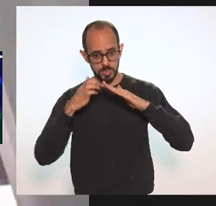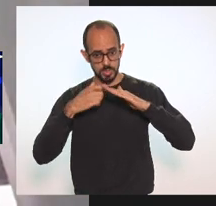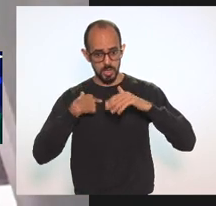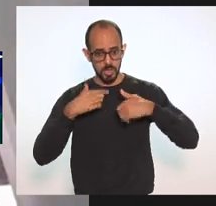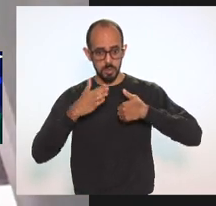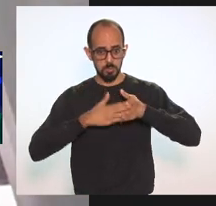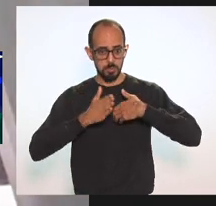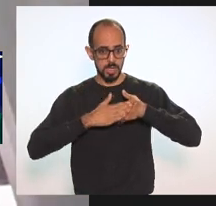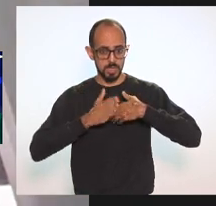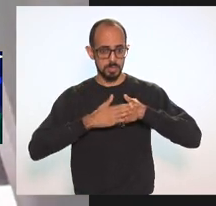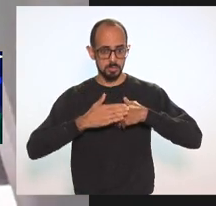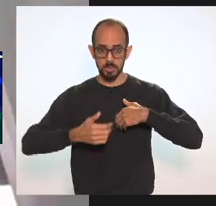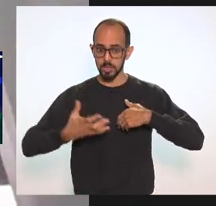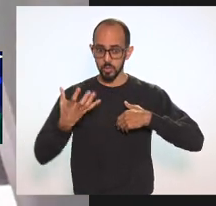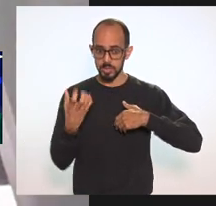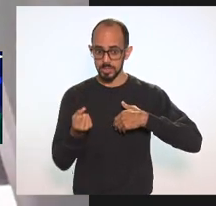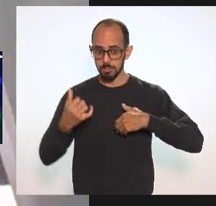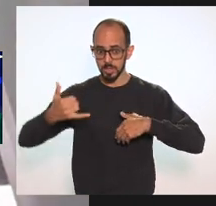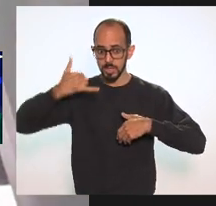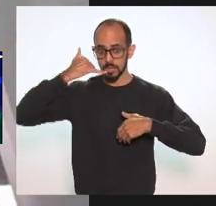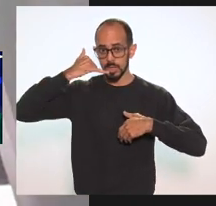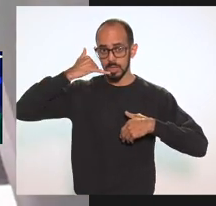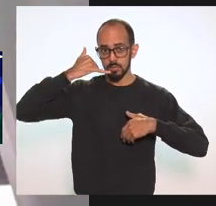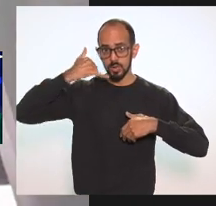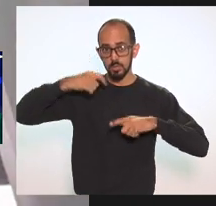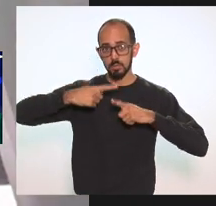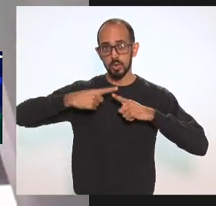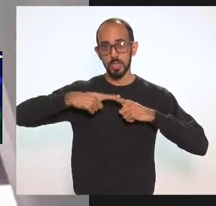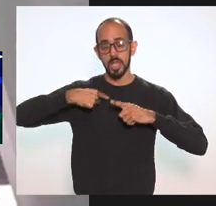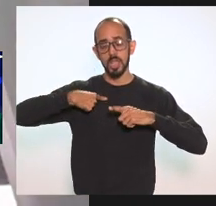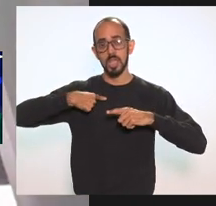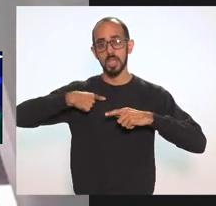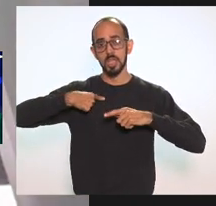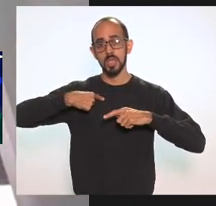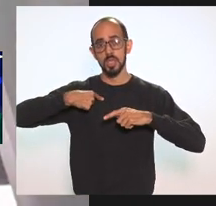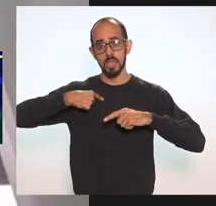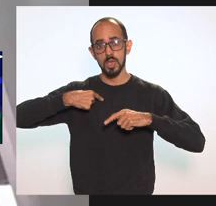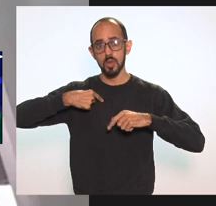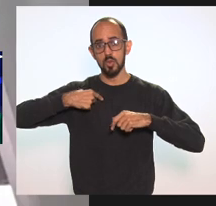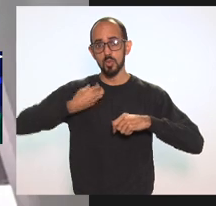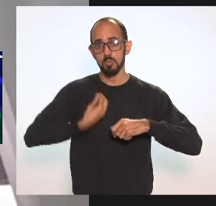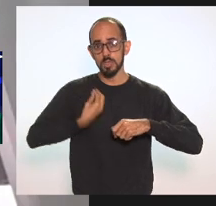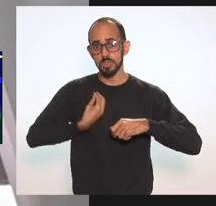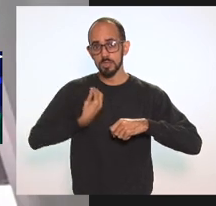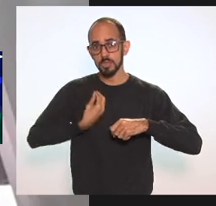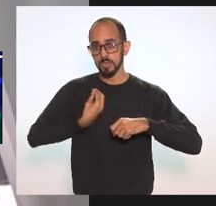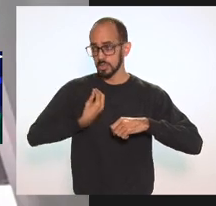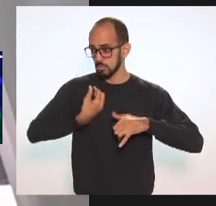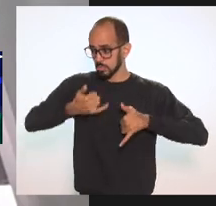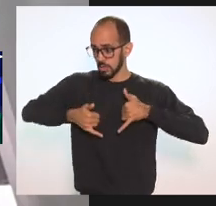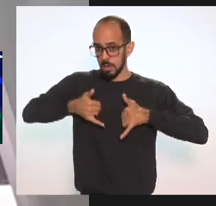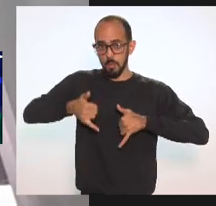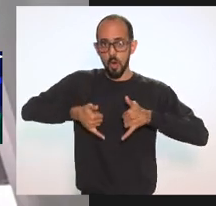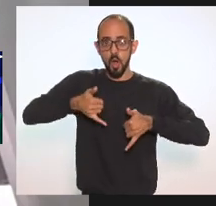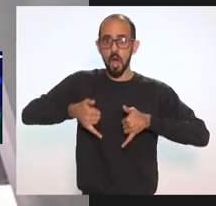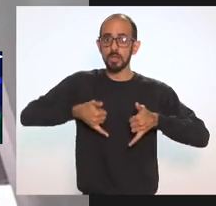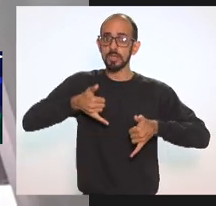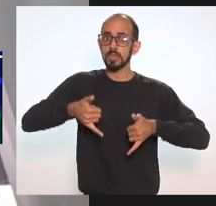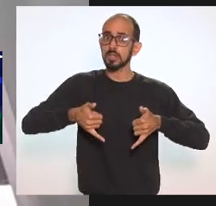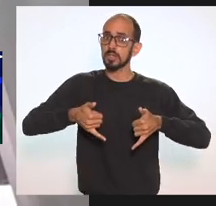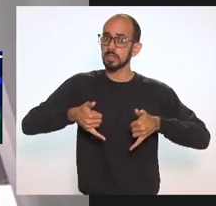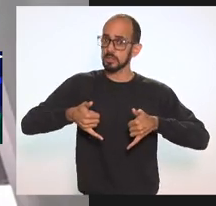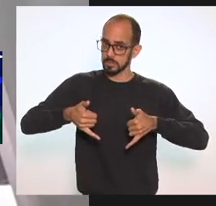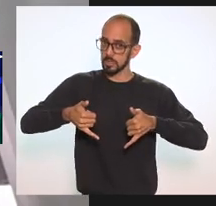recebendo telefonemas que eu venho da área da indústria da moda da indústria do vestuário coleções enormes